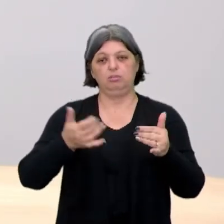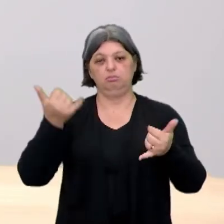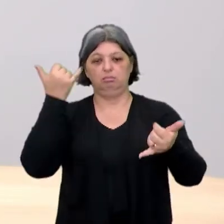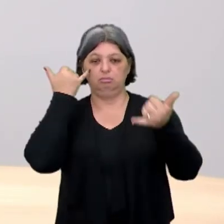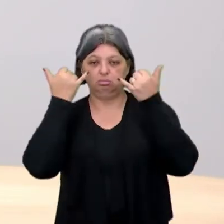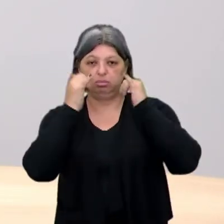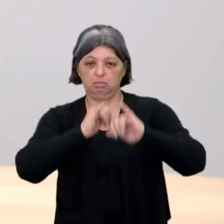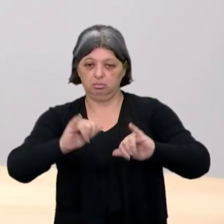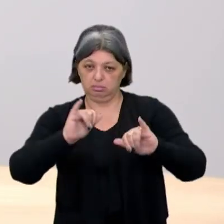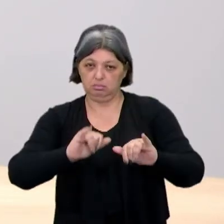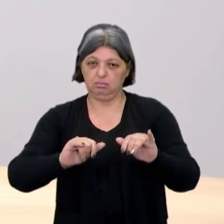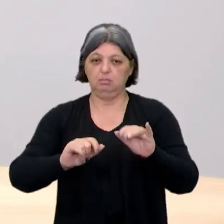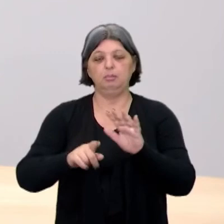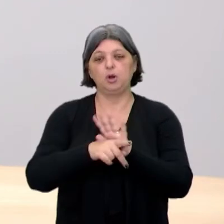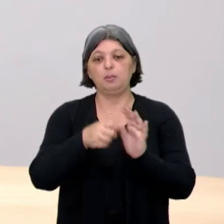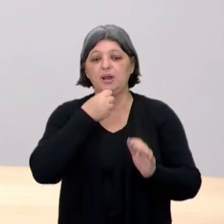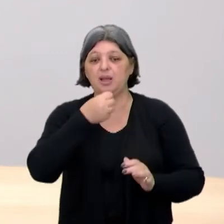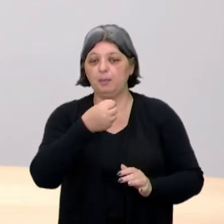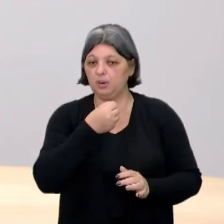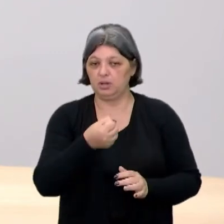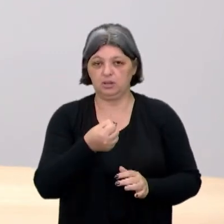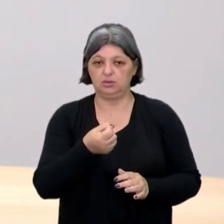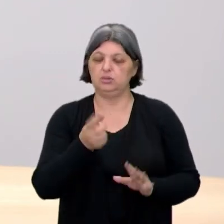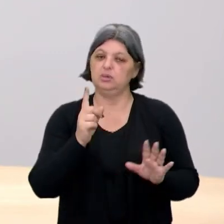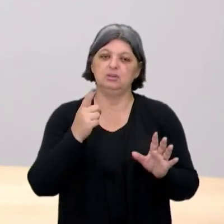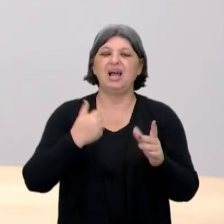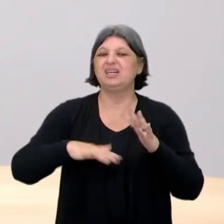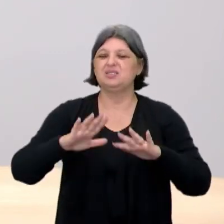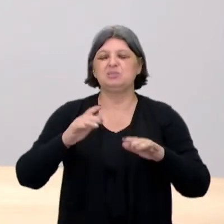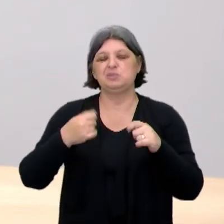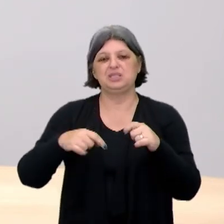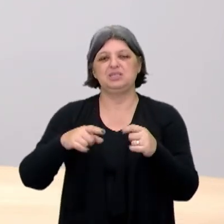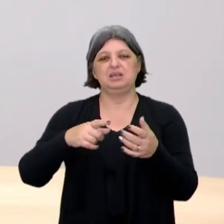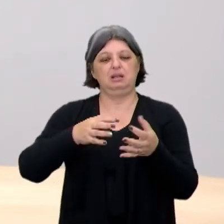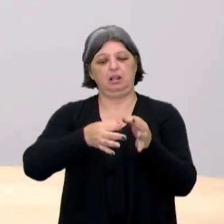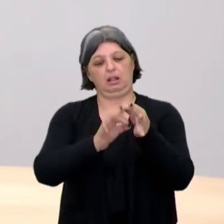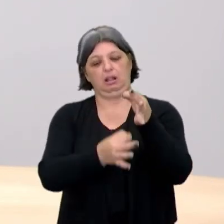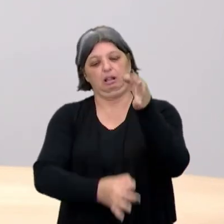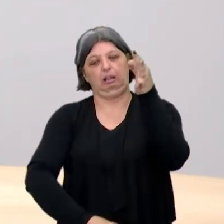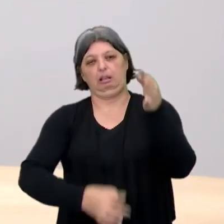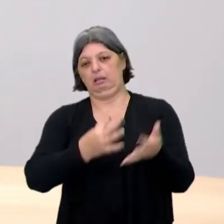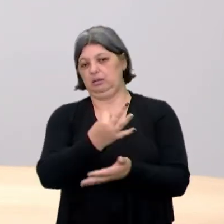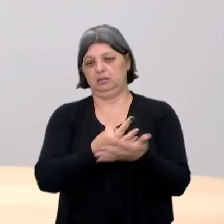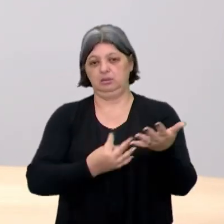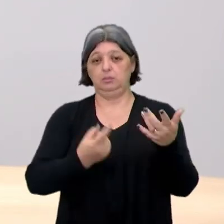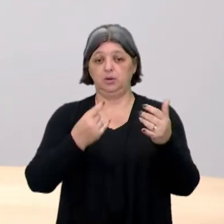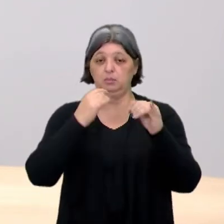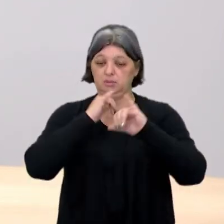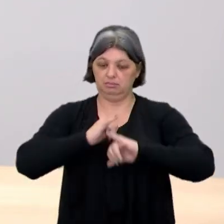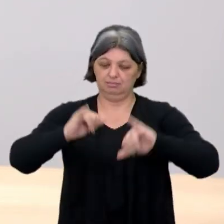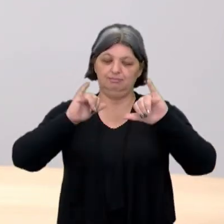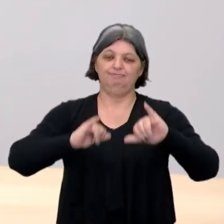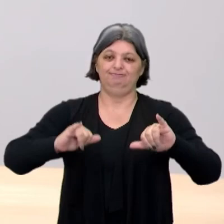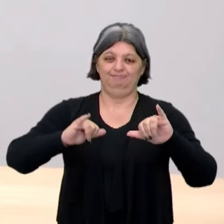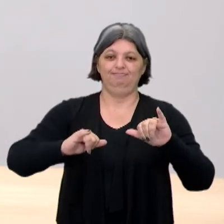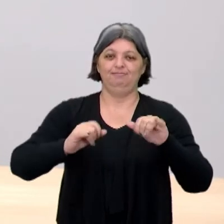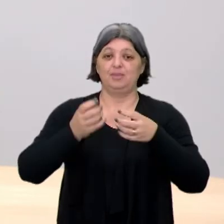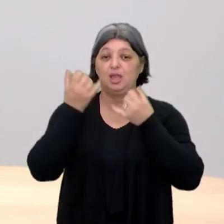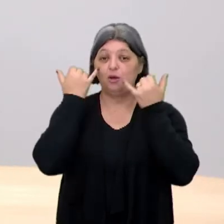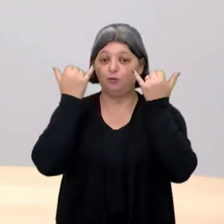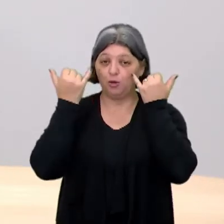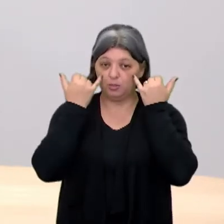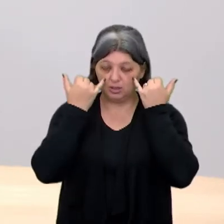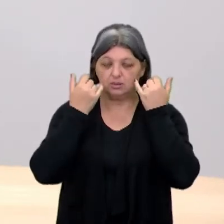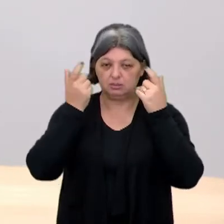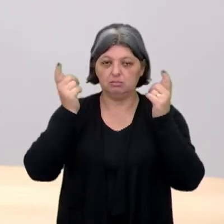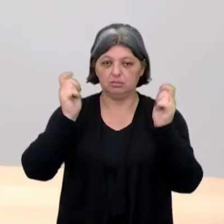reportagem. Às vezes não precisa se falar muito ou escrever muito para se transmitir informação, né? E os jornais,